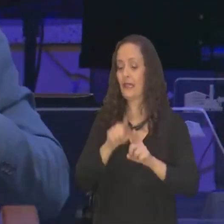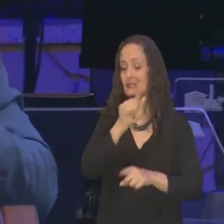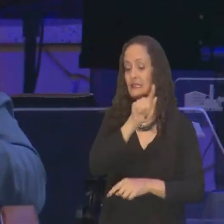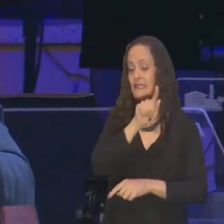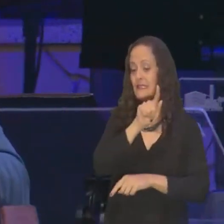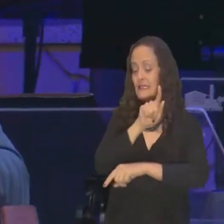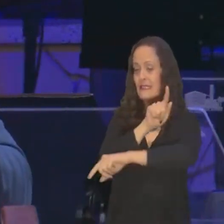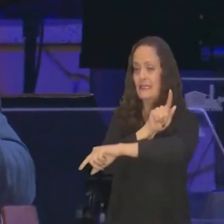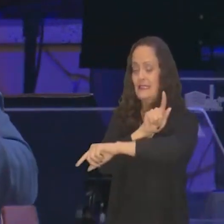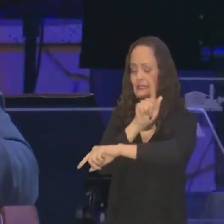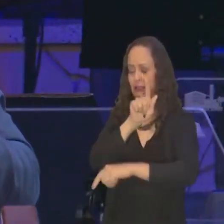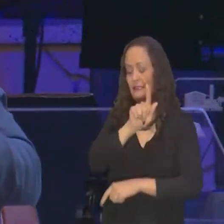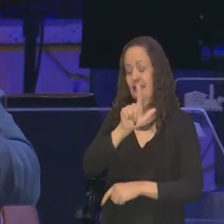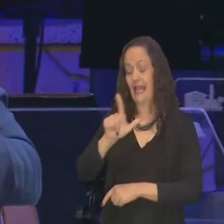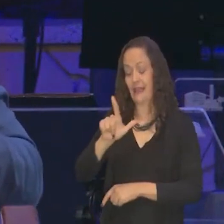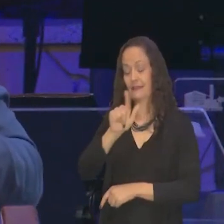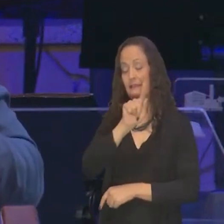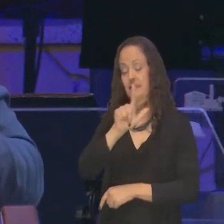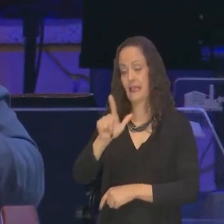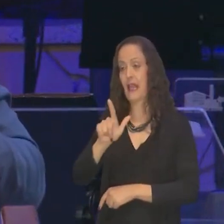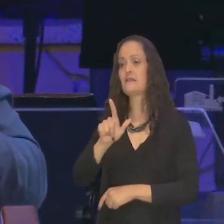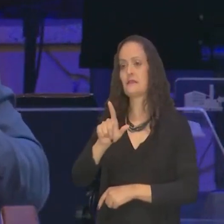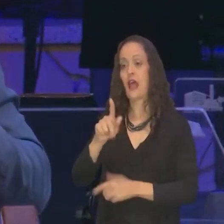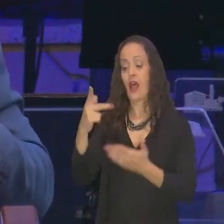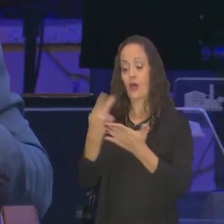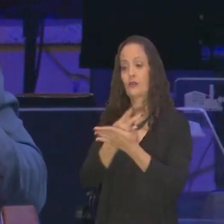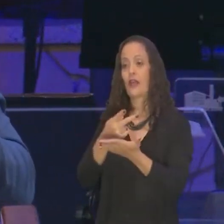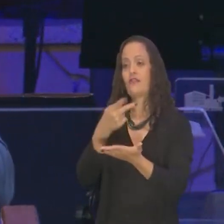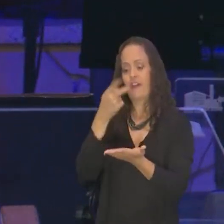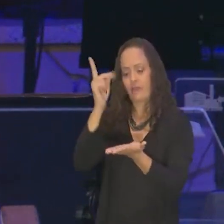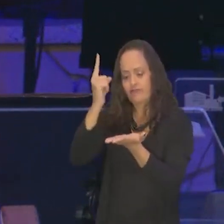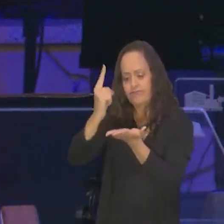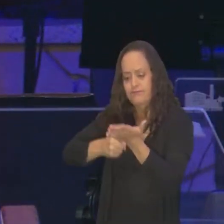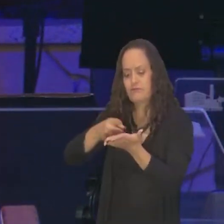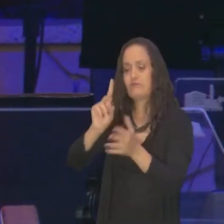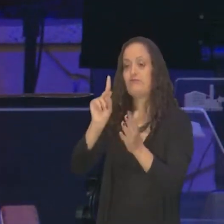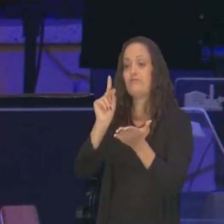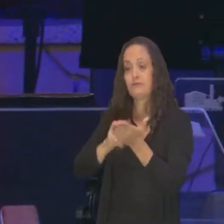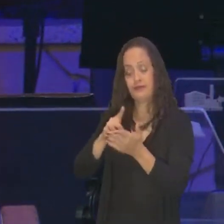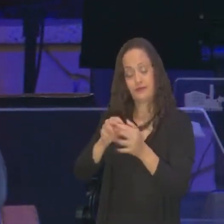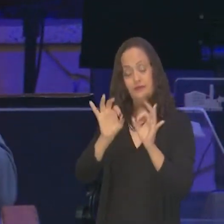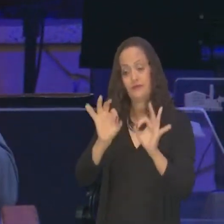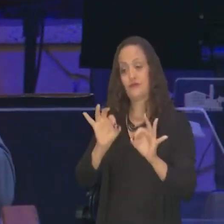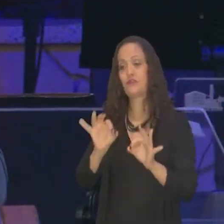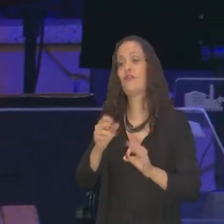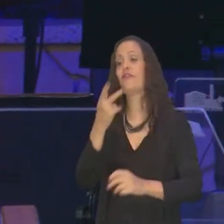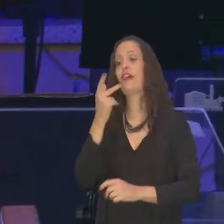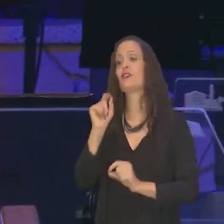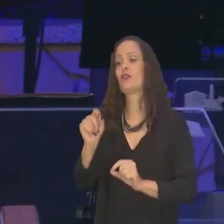4, verso 4 se cumpre. Gálatas